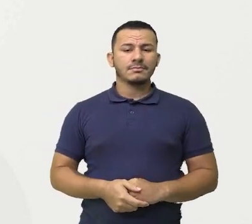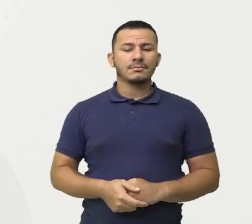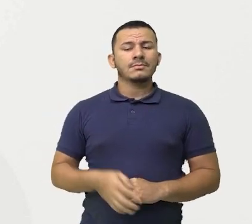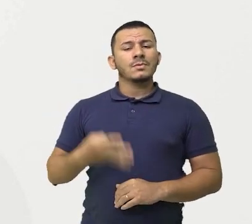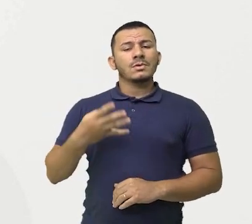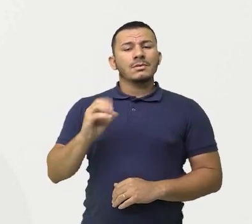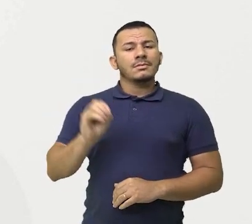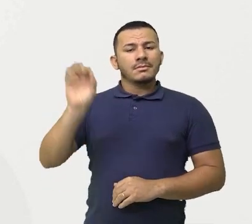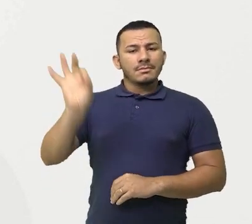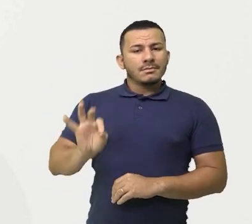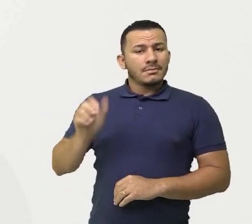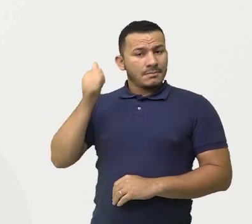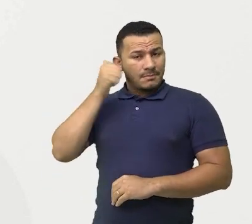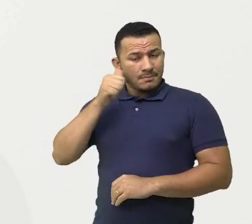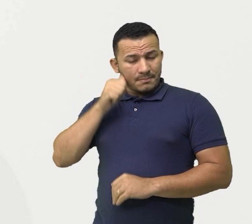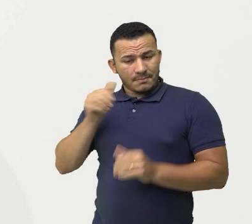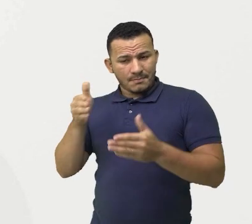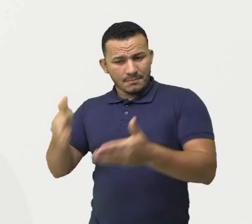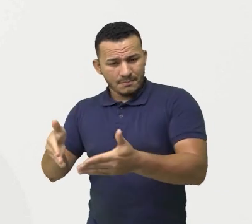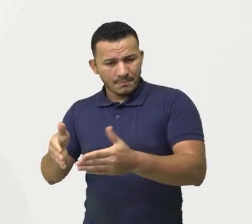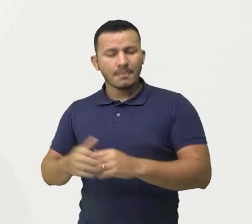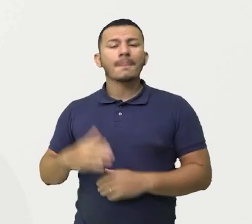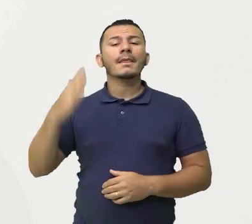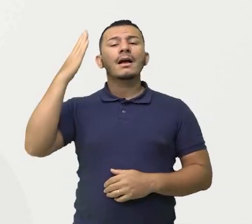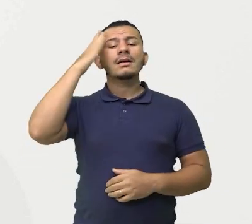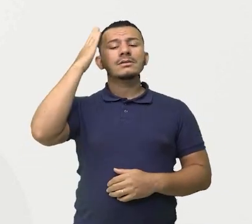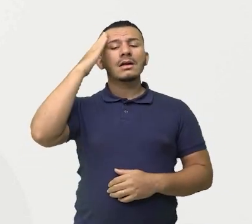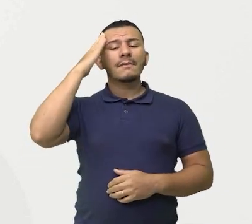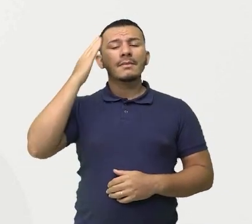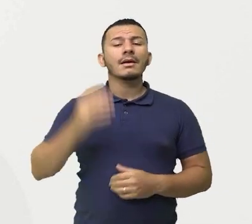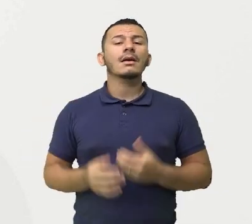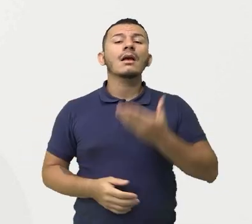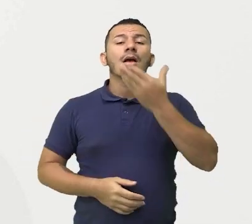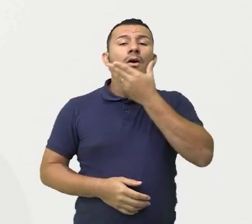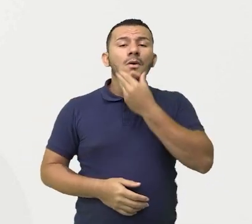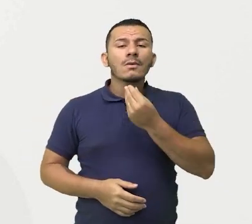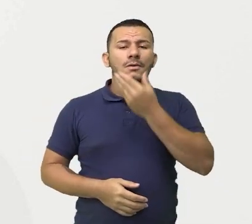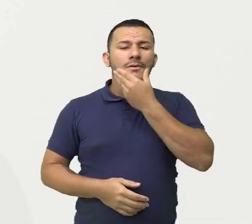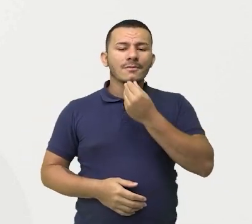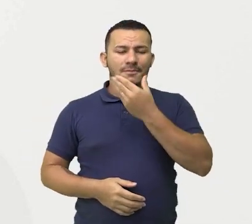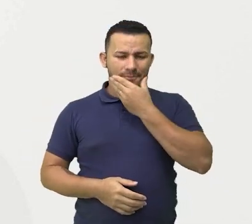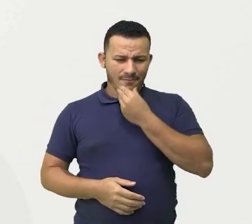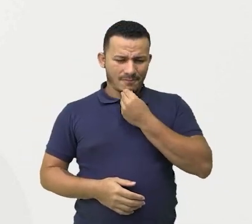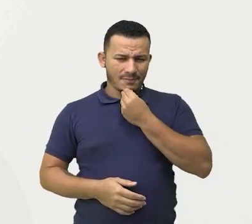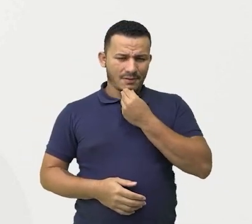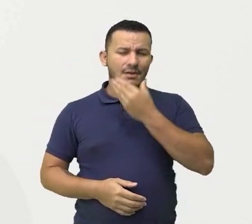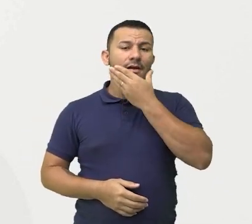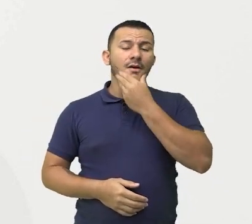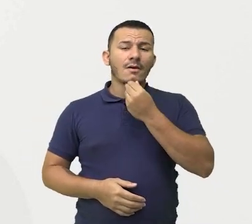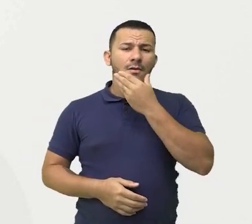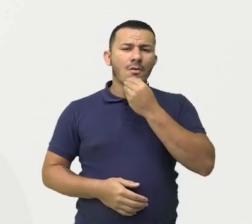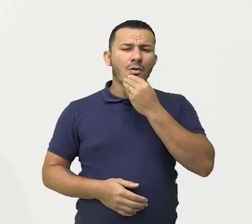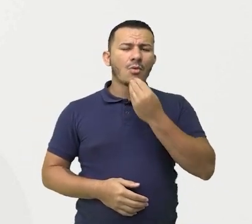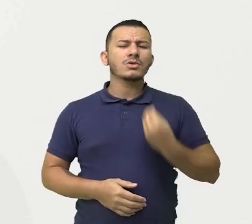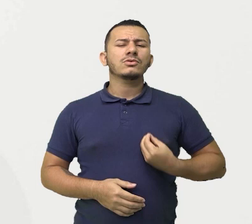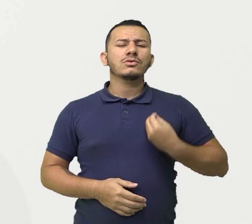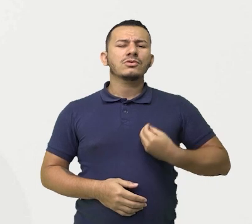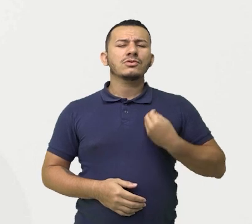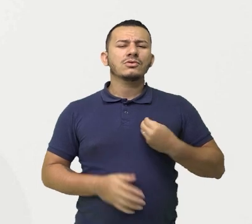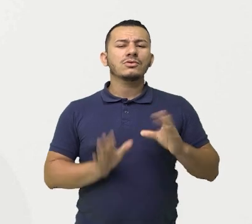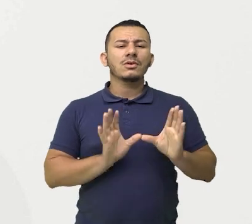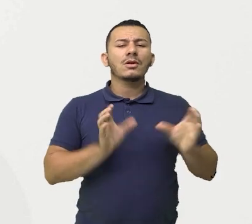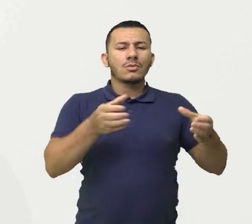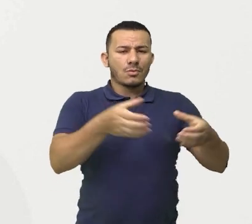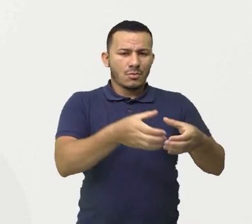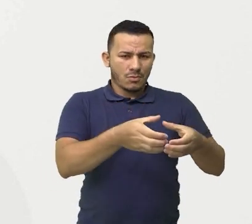são meninas. Quantos meninos, atenção, quantos meninos tem na